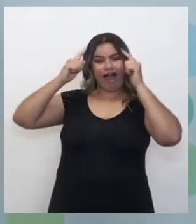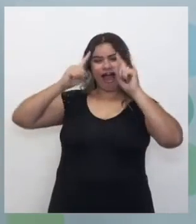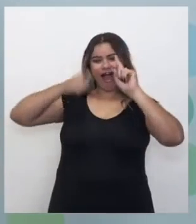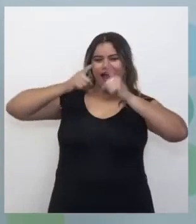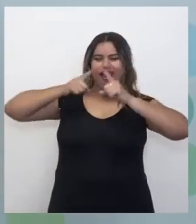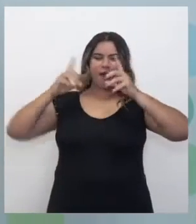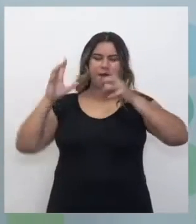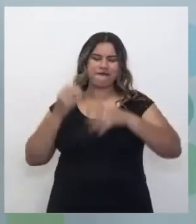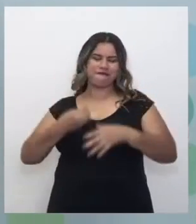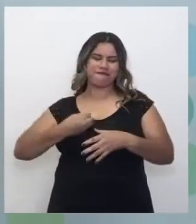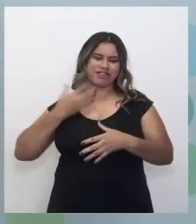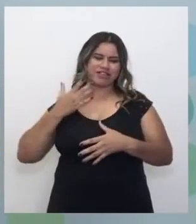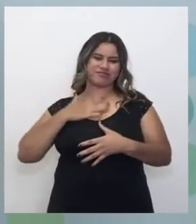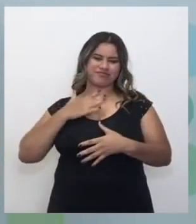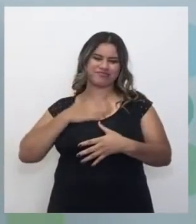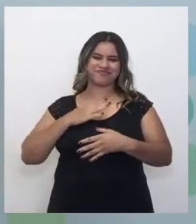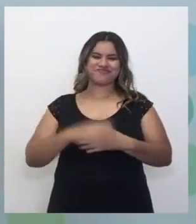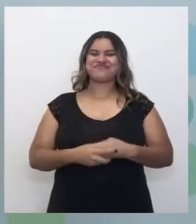Fernanda.